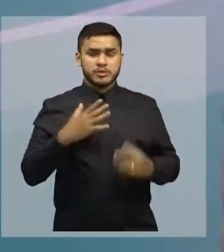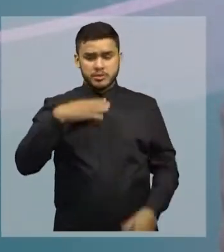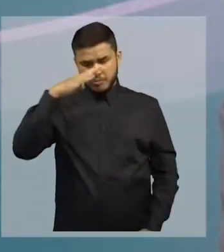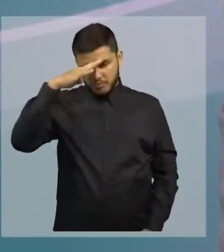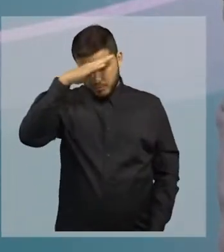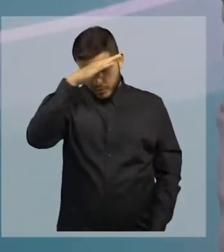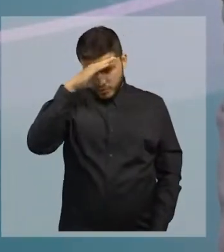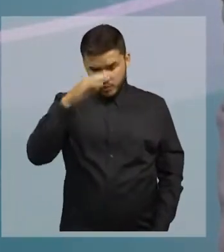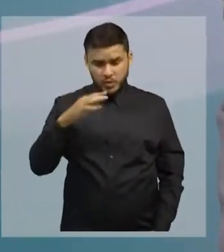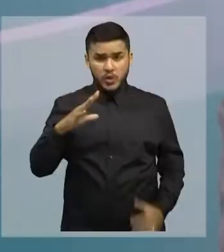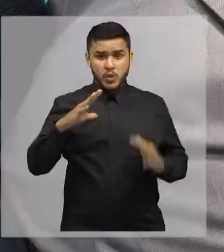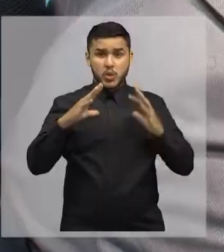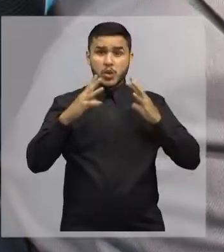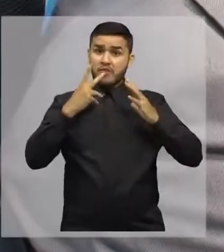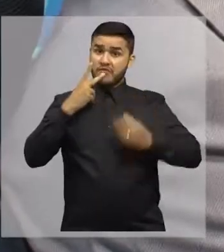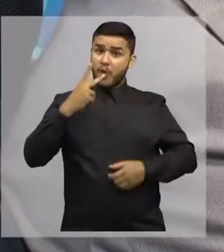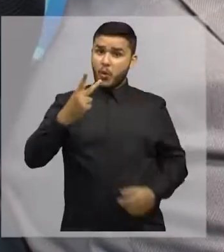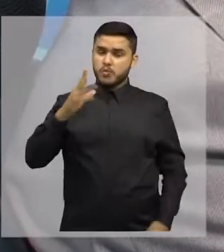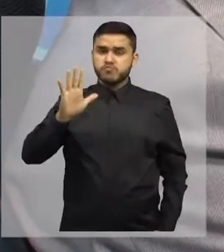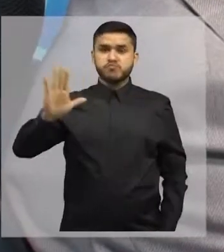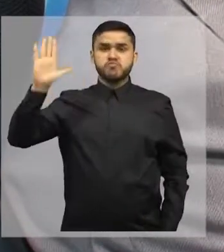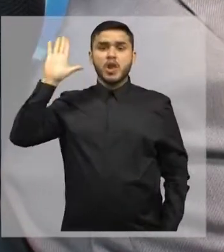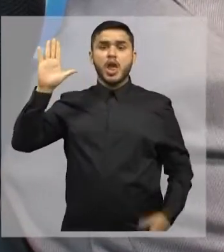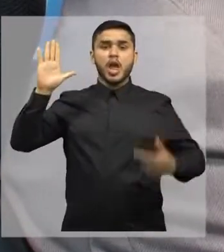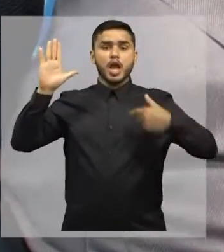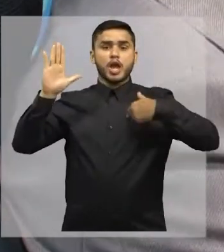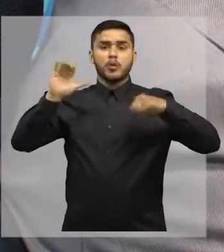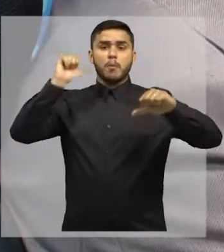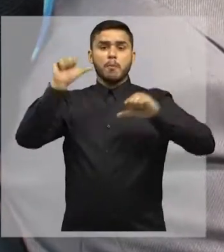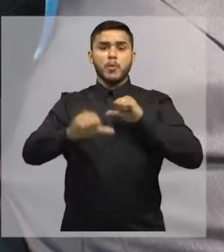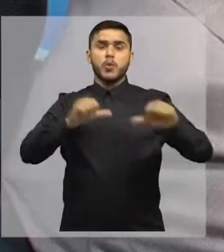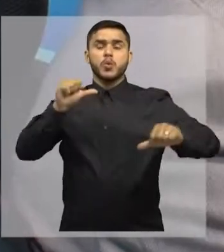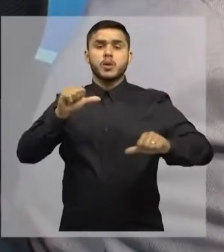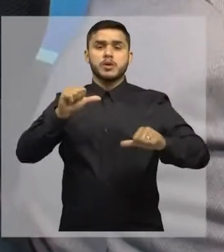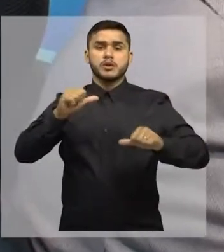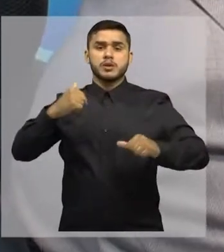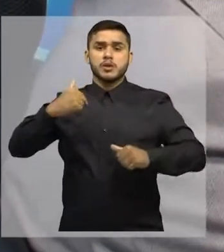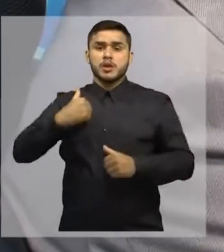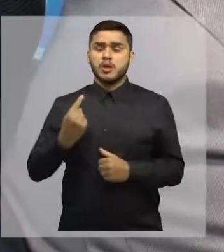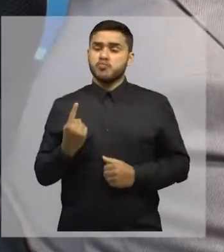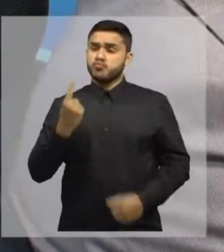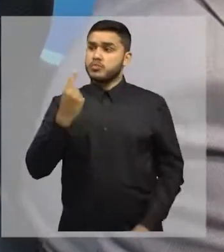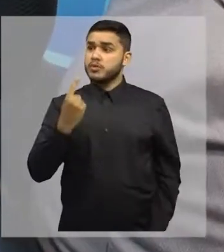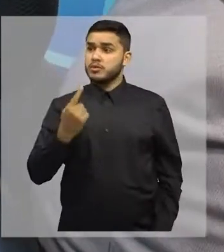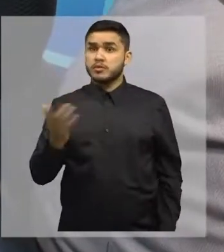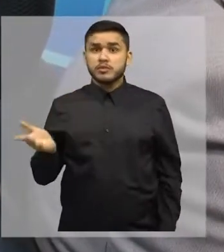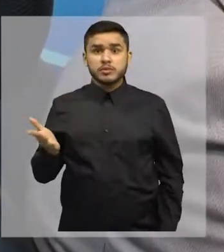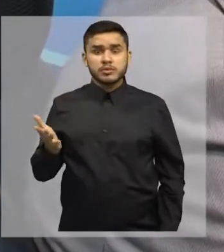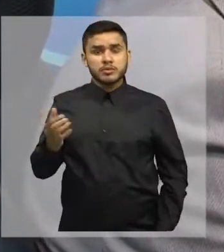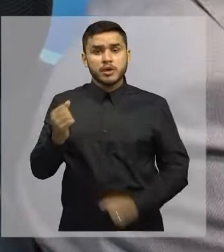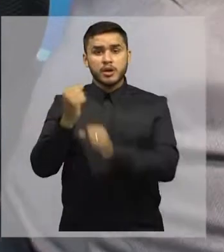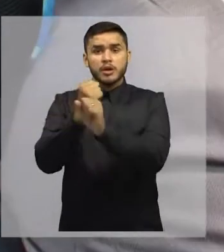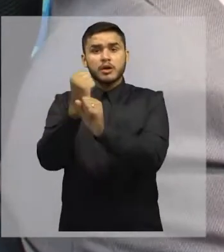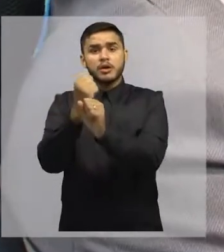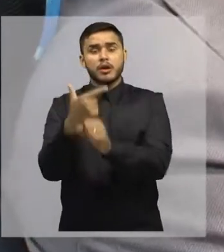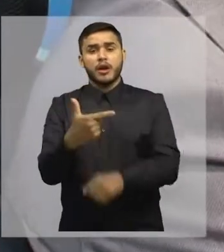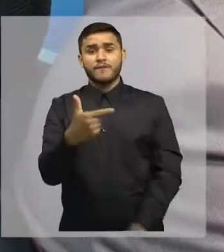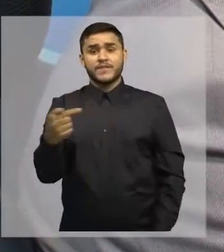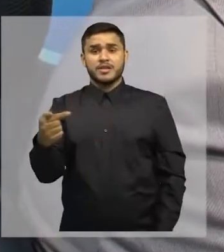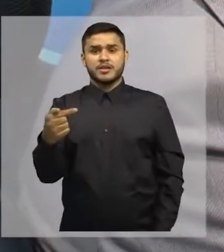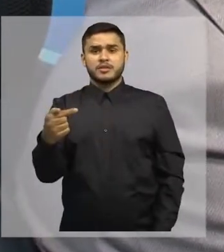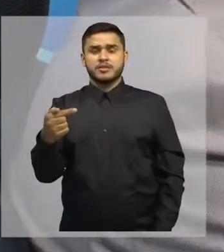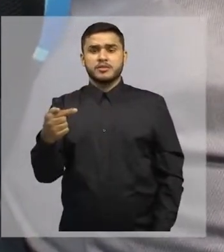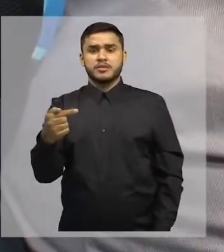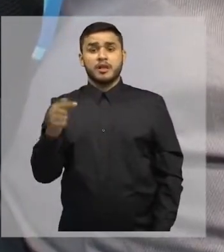está aí. Ele conseguiu, milagre da política, aparecer como outsider. Quando ele está há 27 anos no governo,